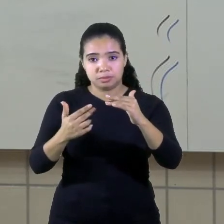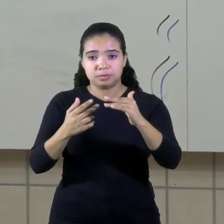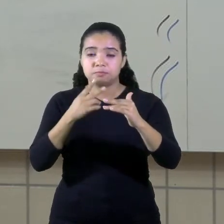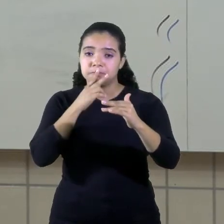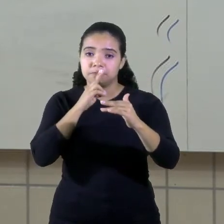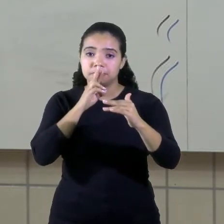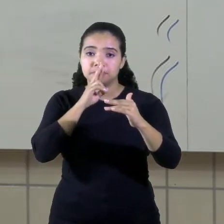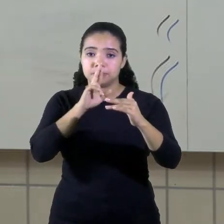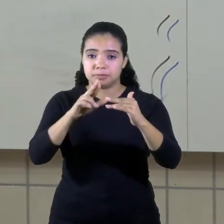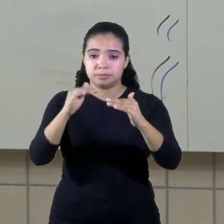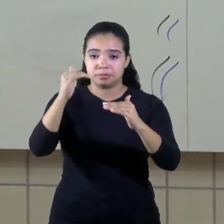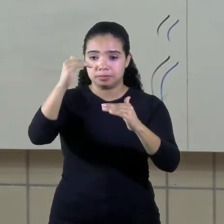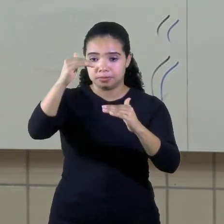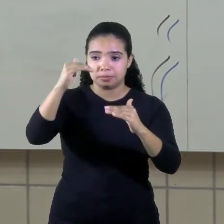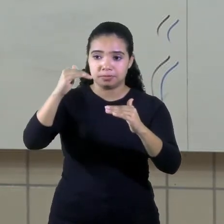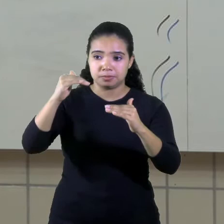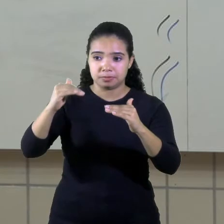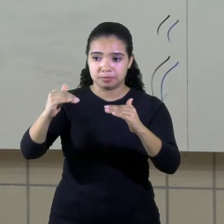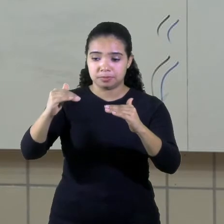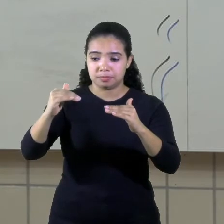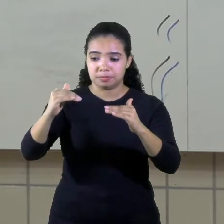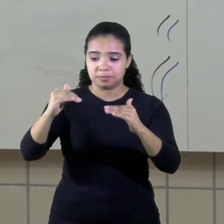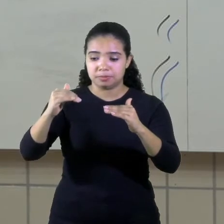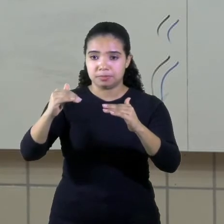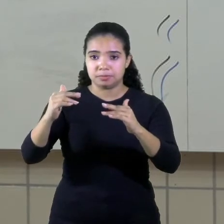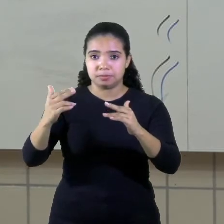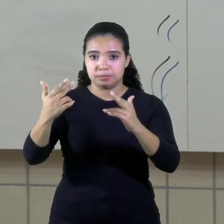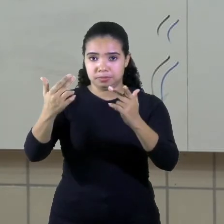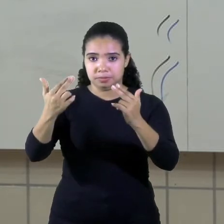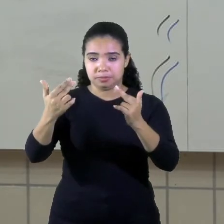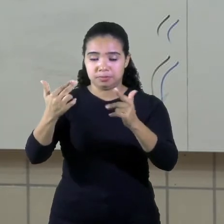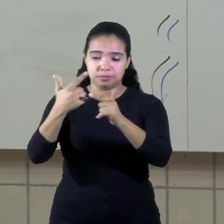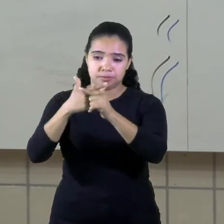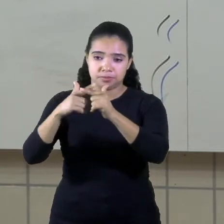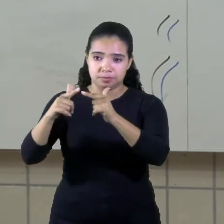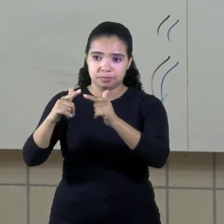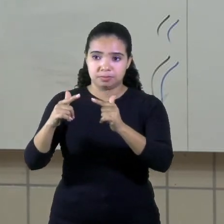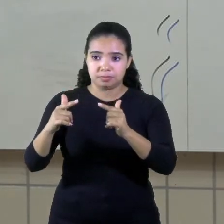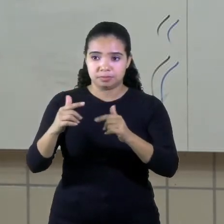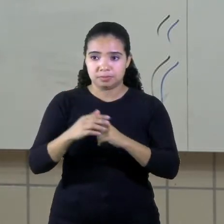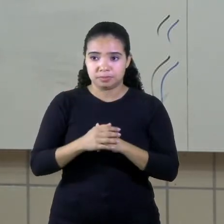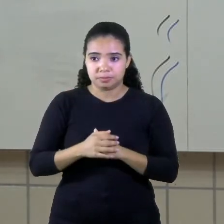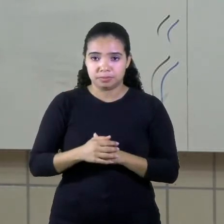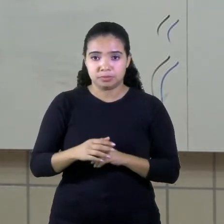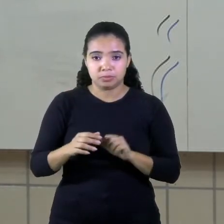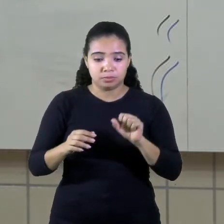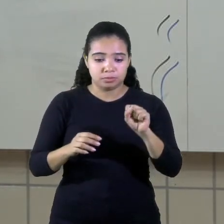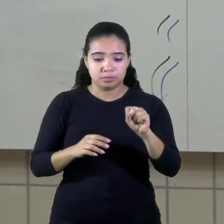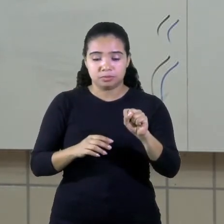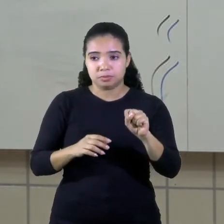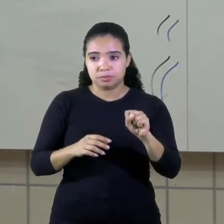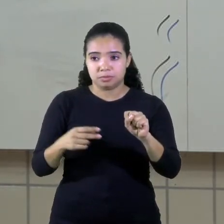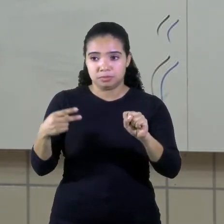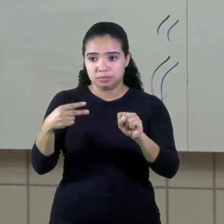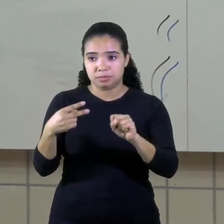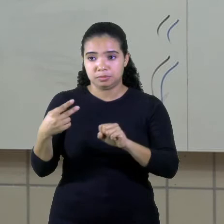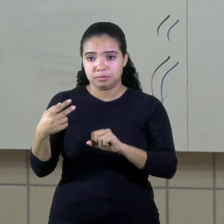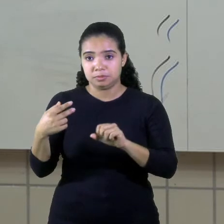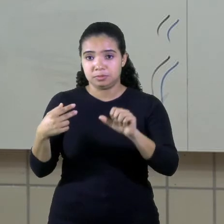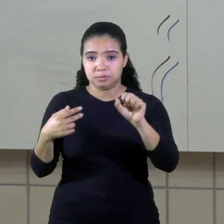e dividir por esse. Escrevendo no pensamento matemático, 8 está para 24,